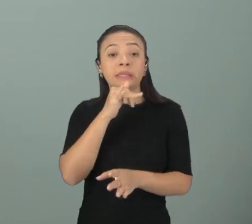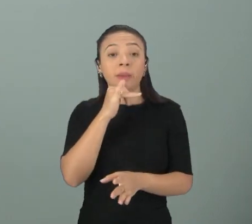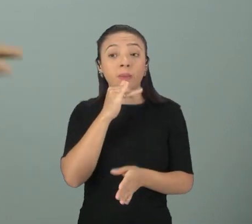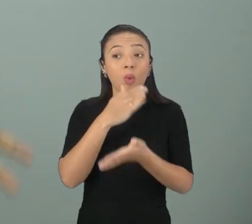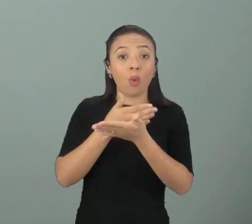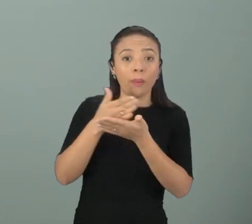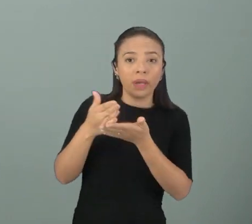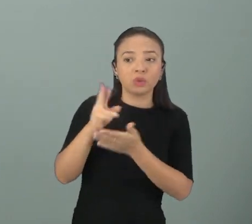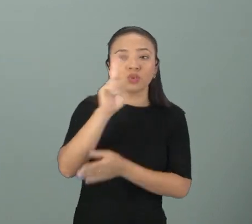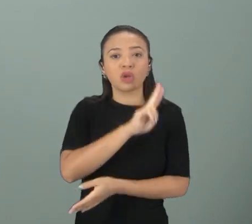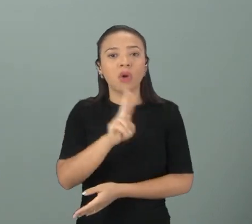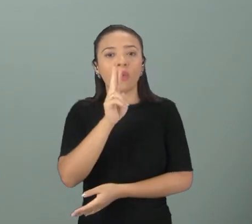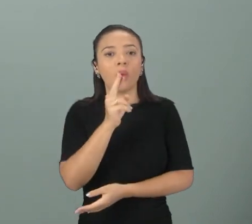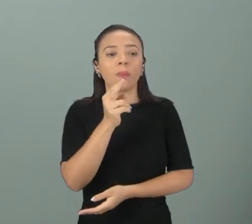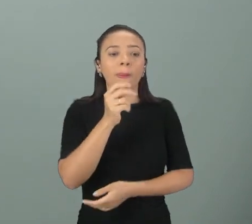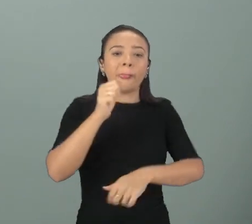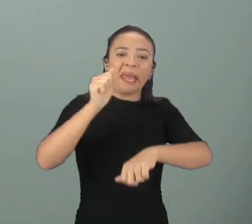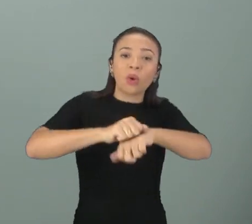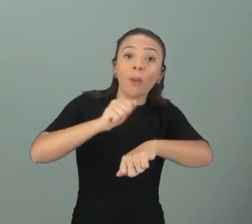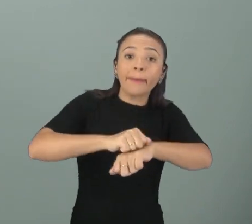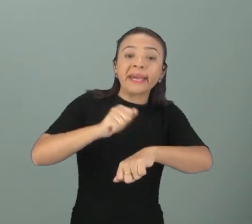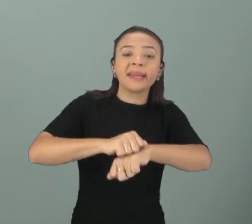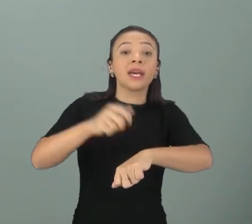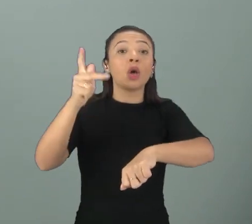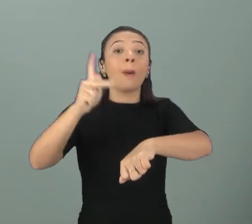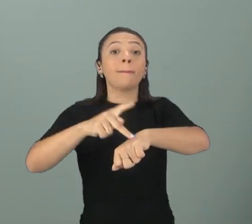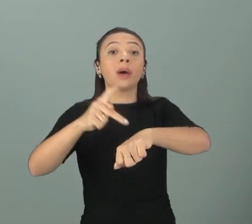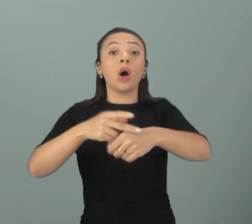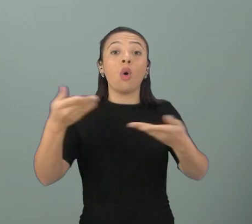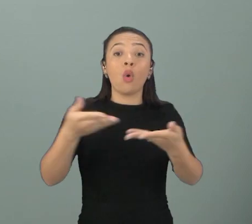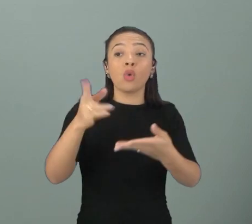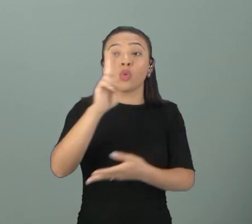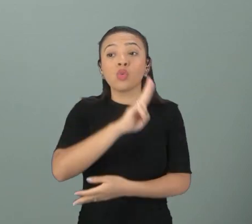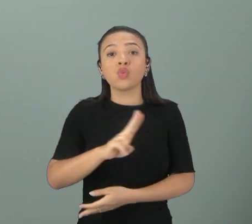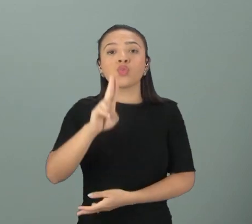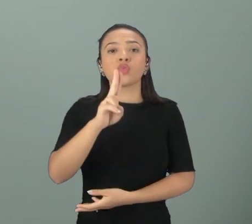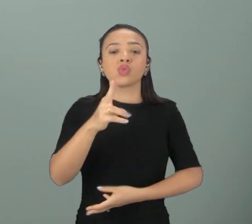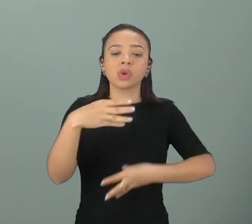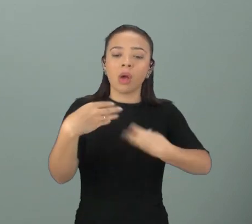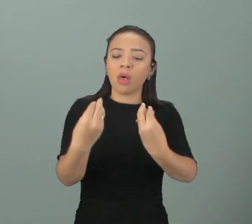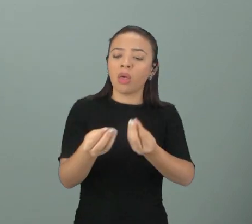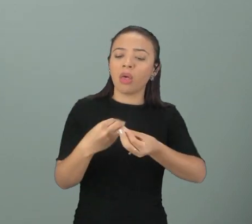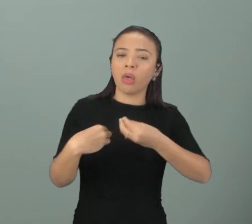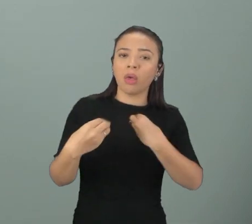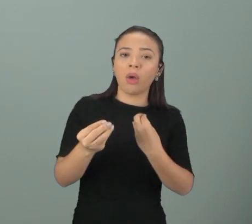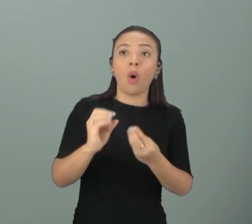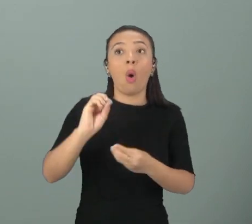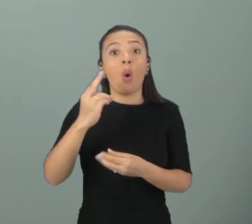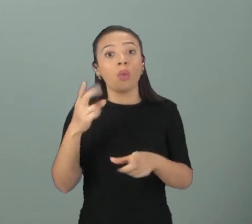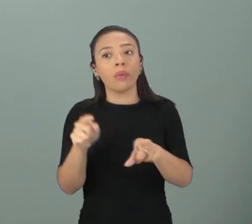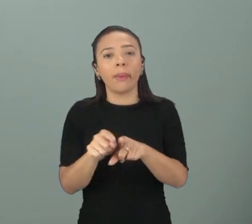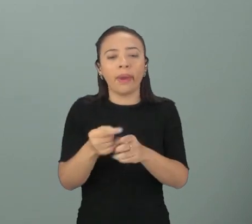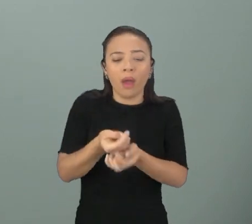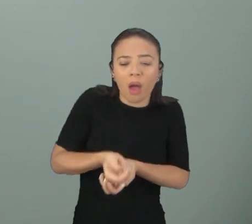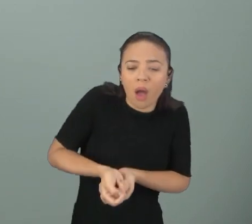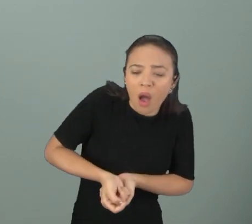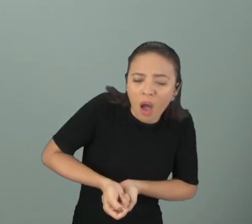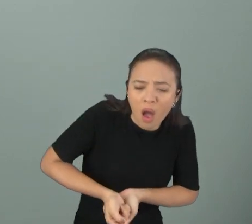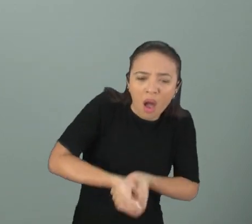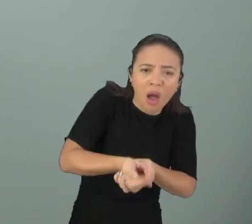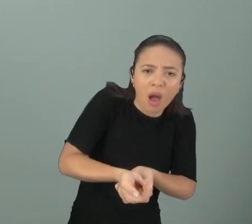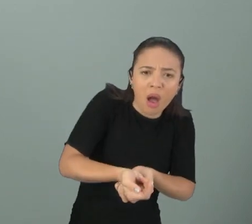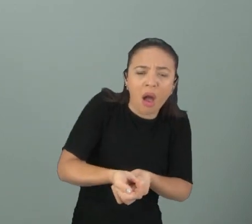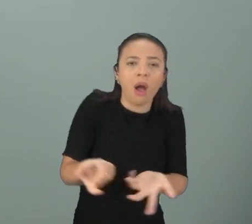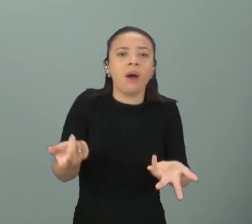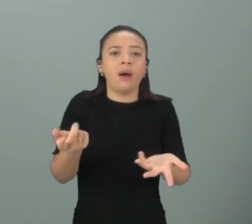poderiam usar uma pedrinha, hoje a gente já utiliza um saquinho ou uma bola de gude. Então